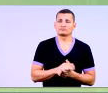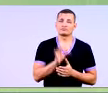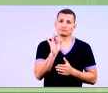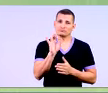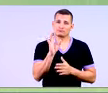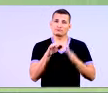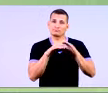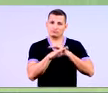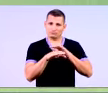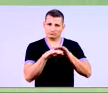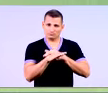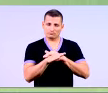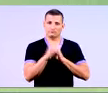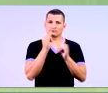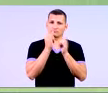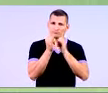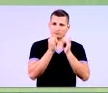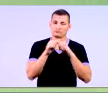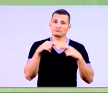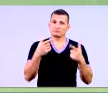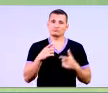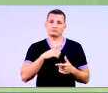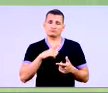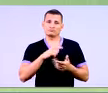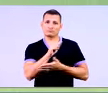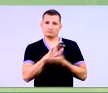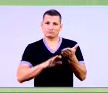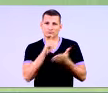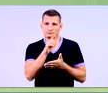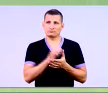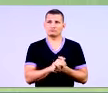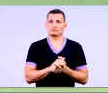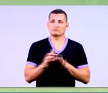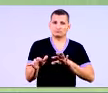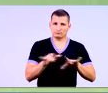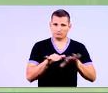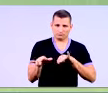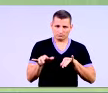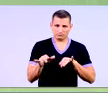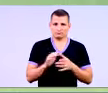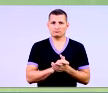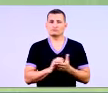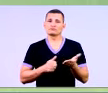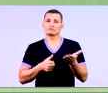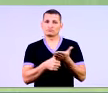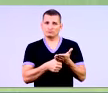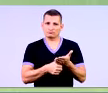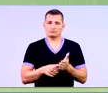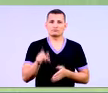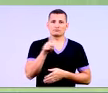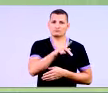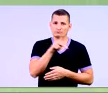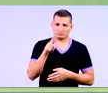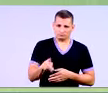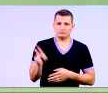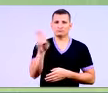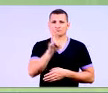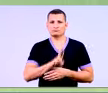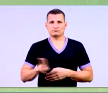armazenar informação então eu ter de um texto aqui ó programadores e associados e professor universitário